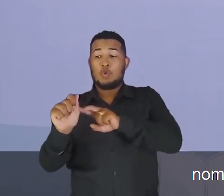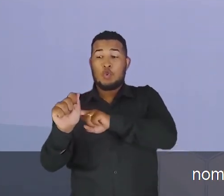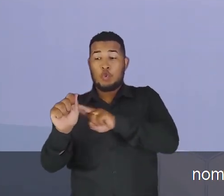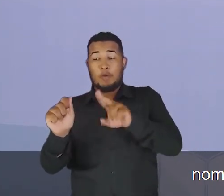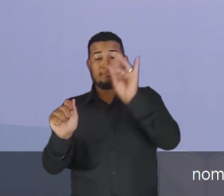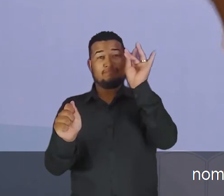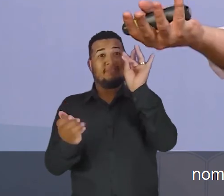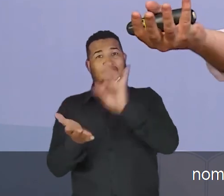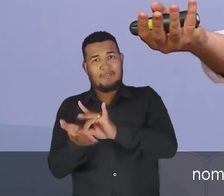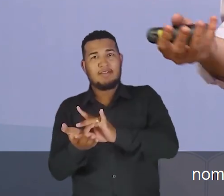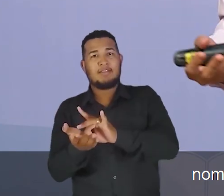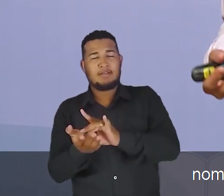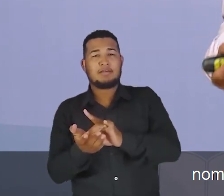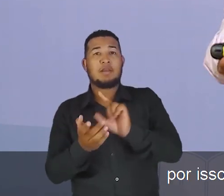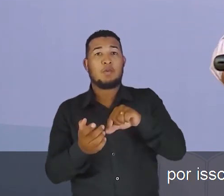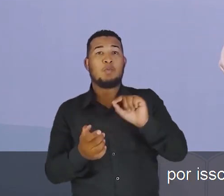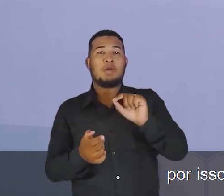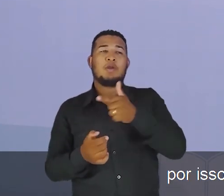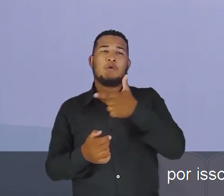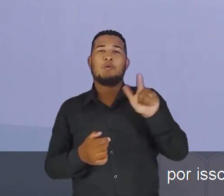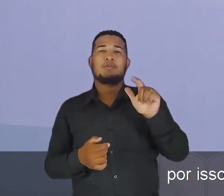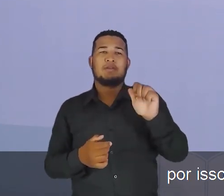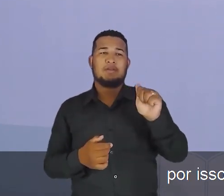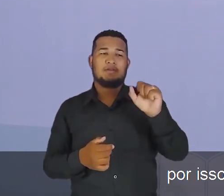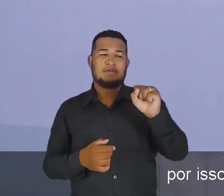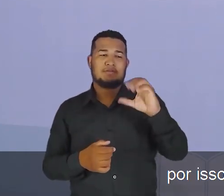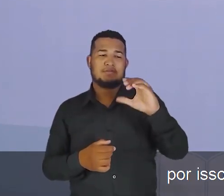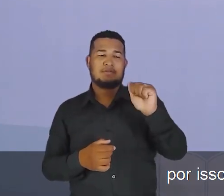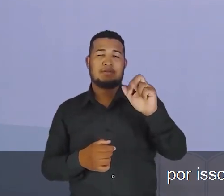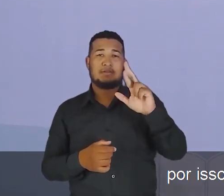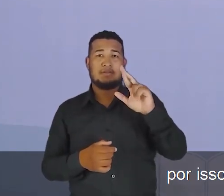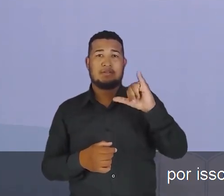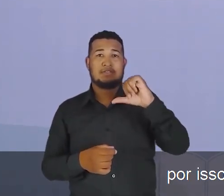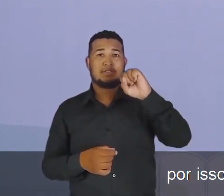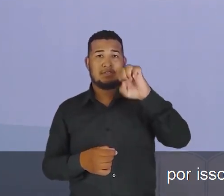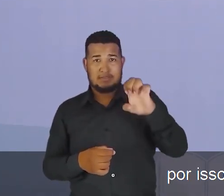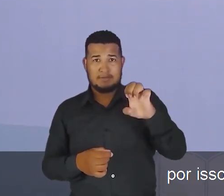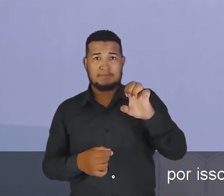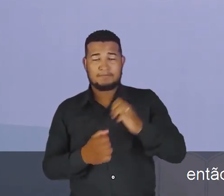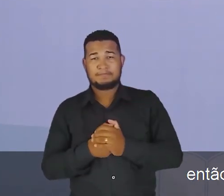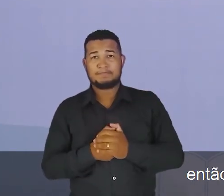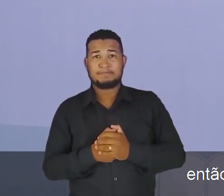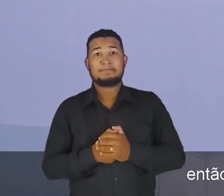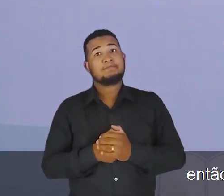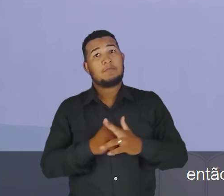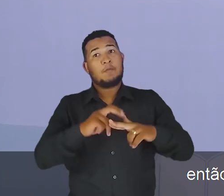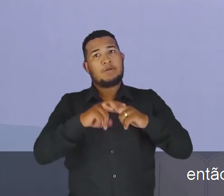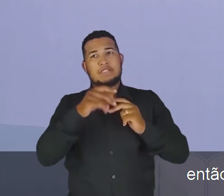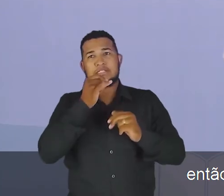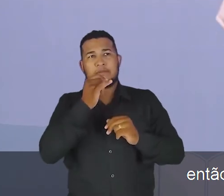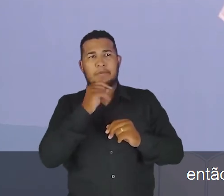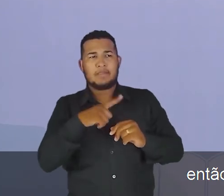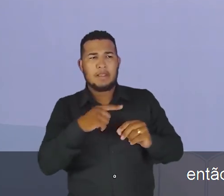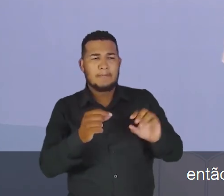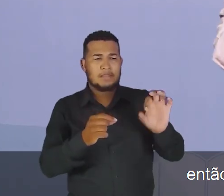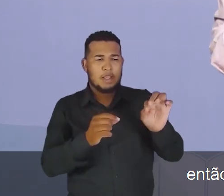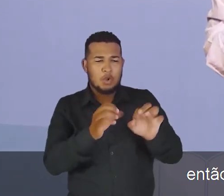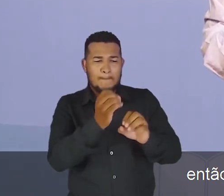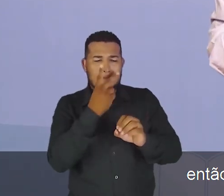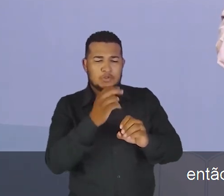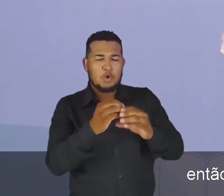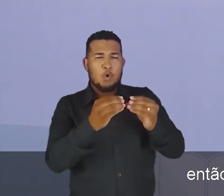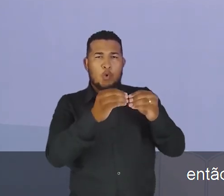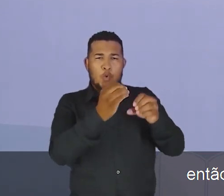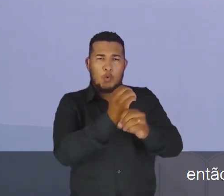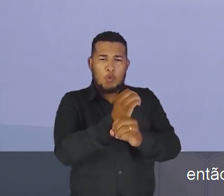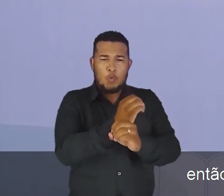é Ascaris lumbricoides. Então, por isso, o nome da doença causada pela lombriga é ascaridíase. Então, você ingerindo os ovos